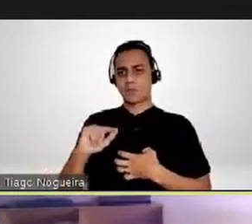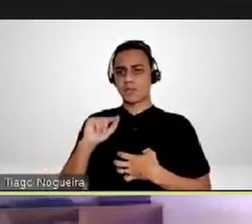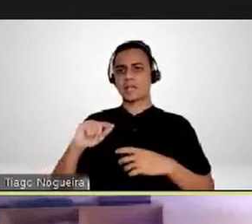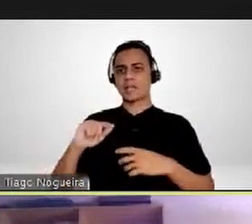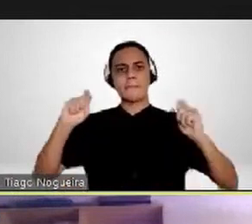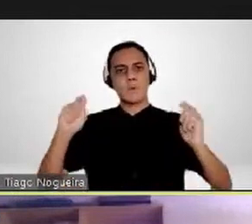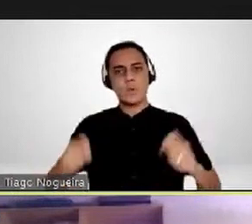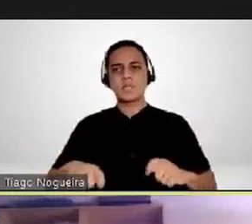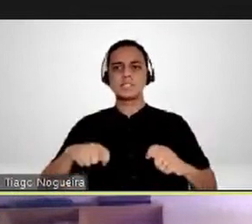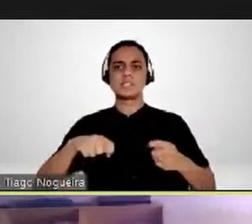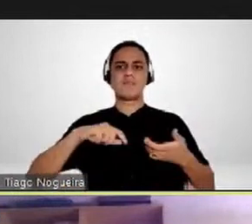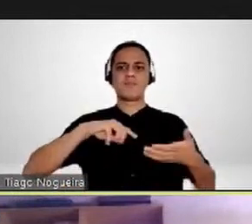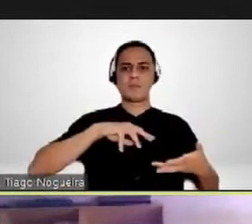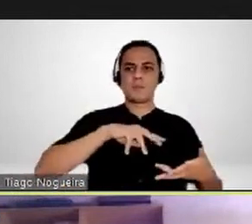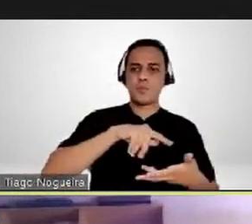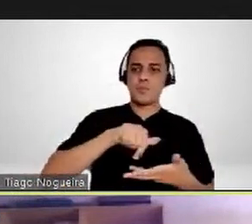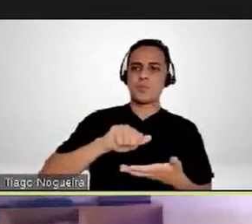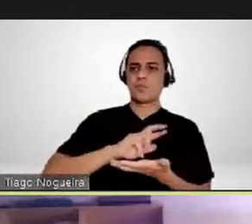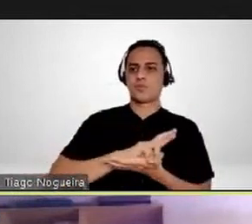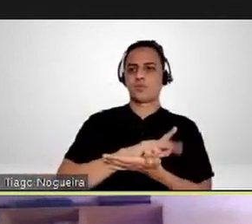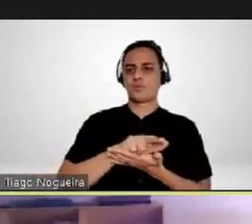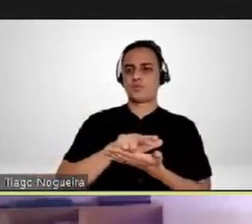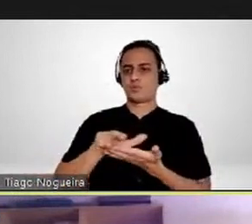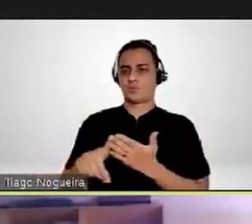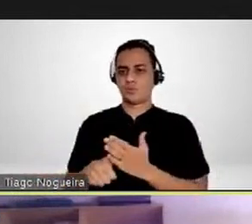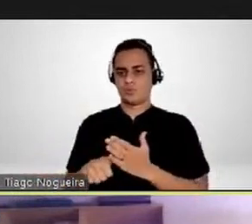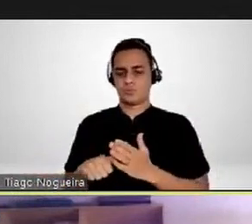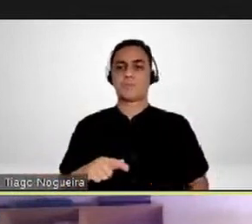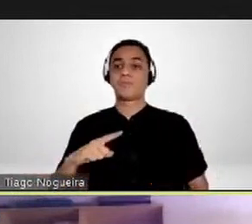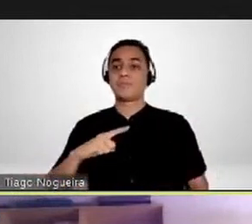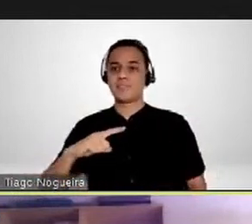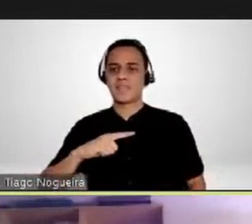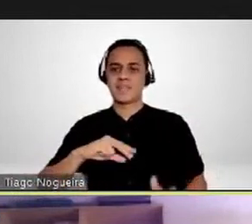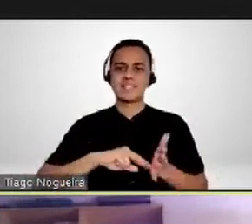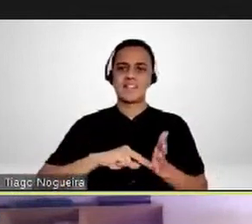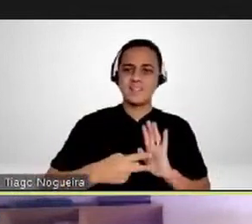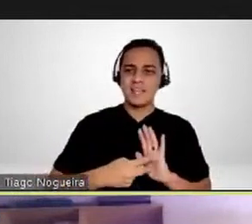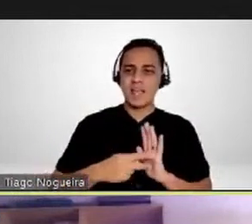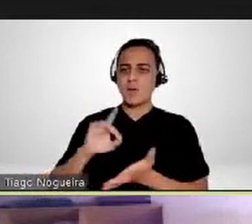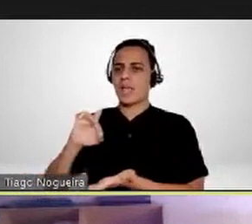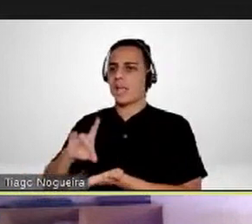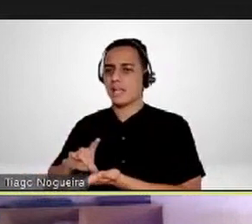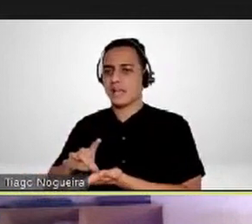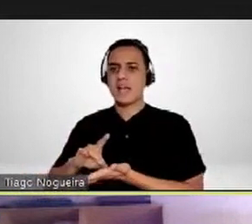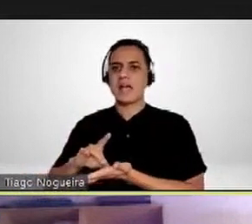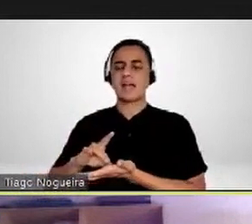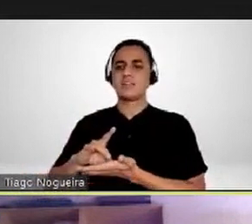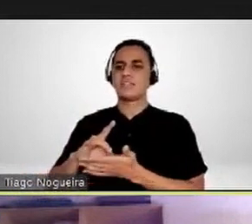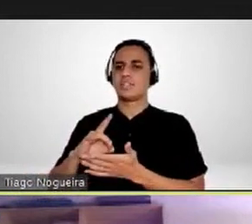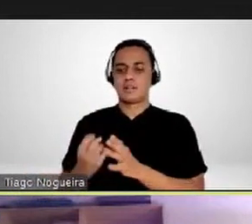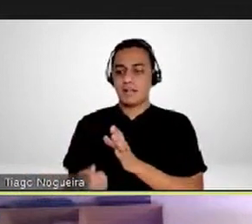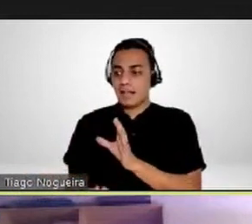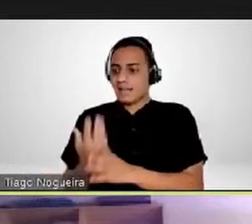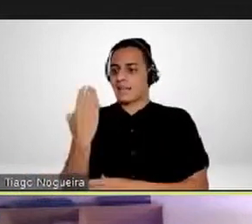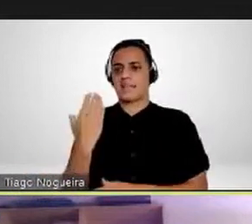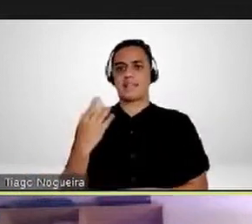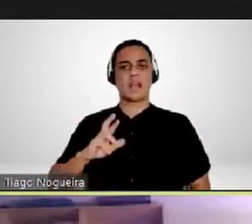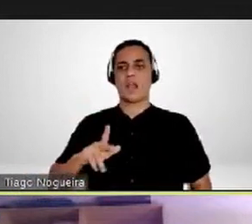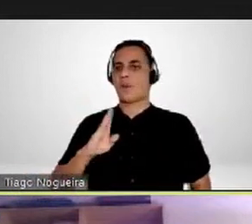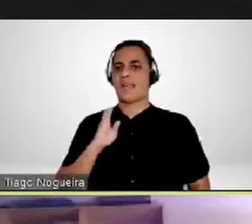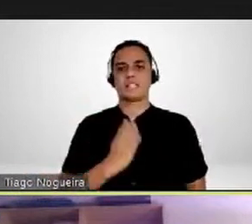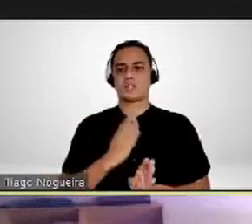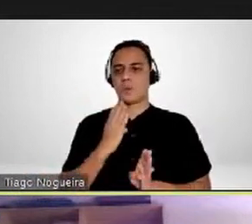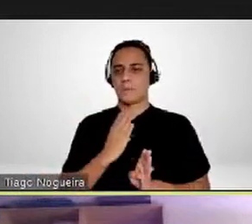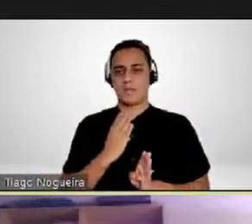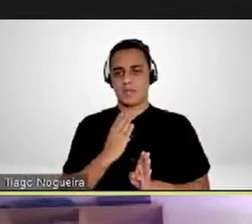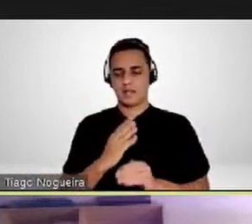possíveis, que o significado e a realidade são criados e não descobertos, que a negociação é a arte